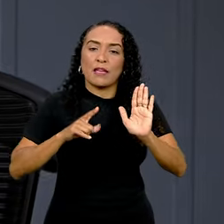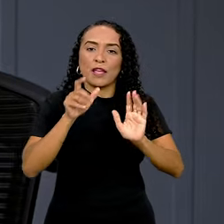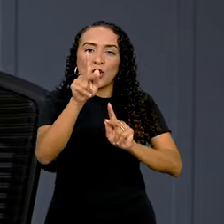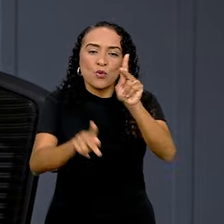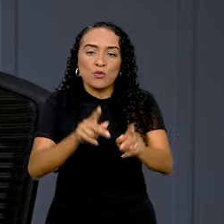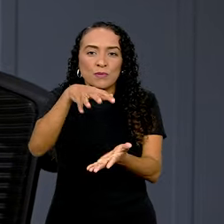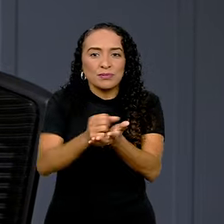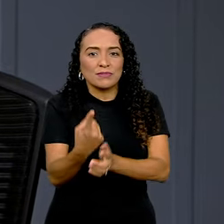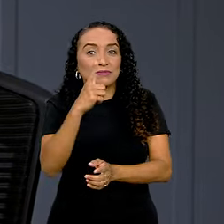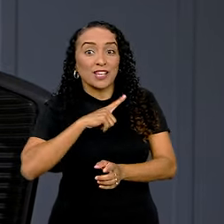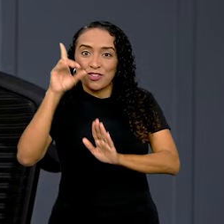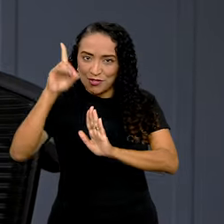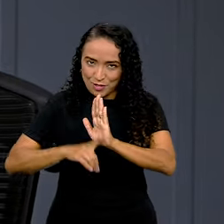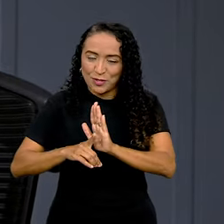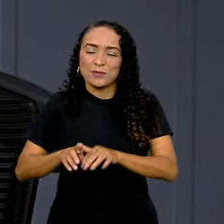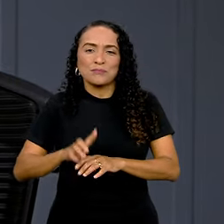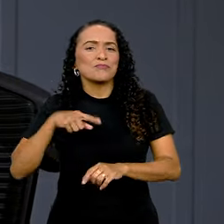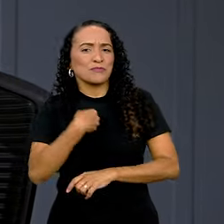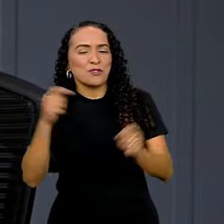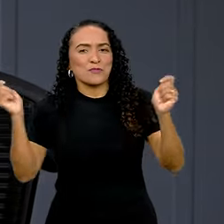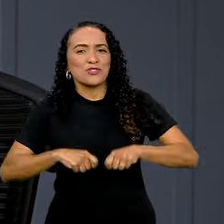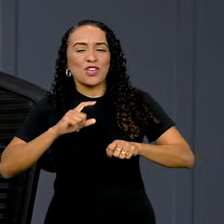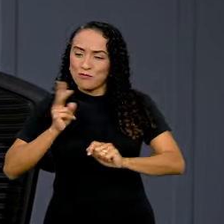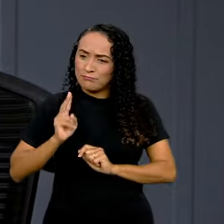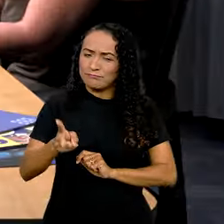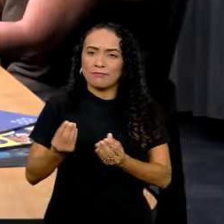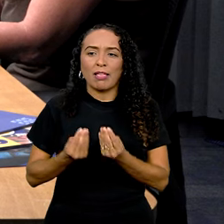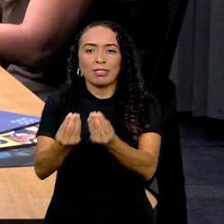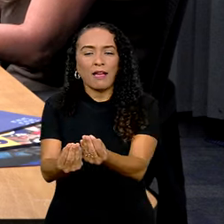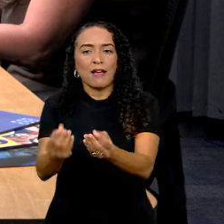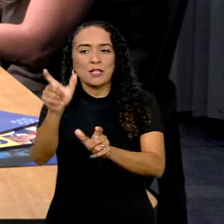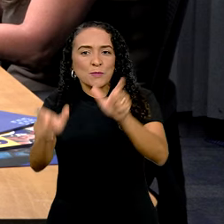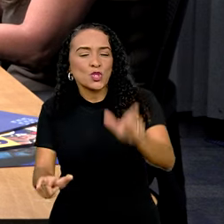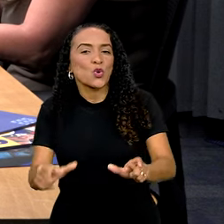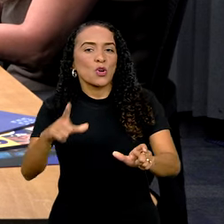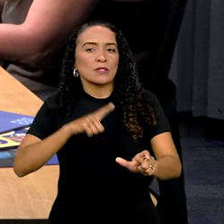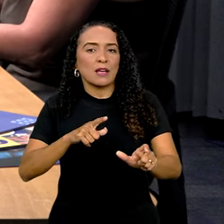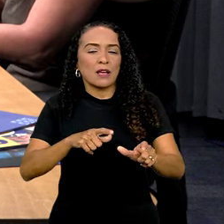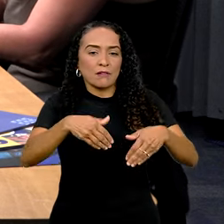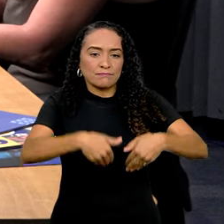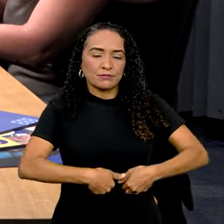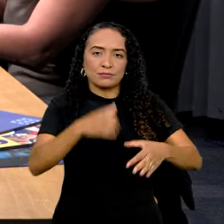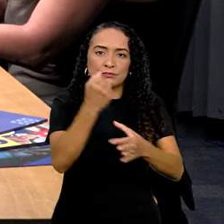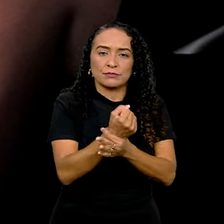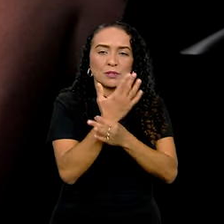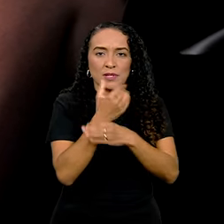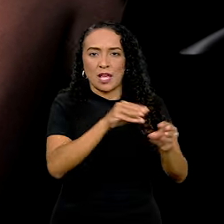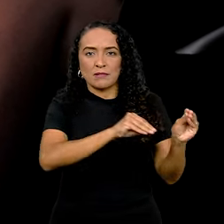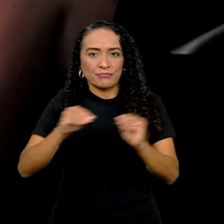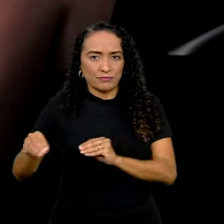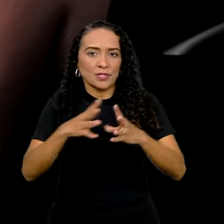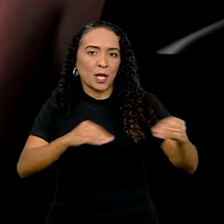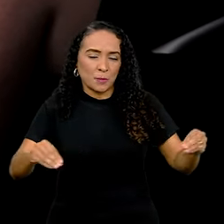público do do cadastro único tem direito para que a gente possa dar condições a essas pessoas de saírem da insegurança alimentar um